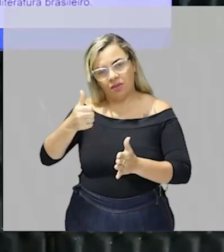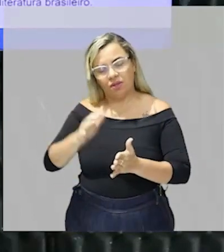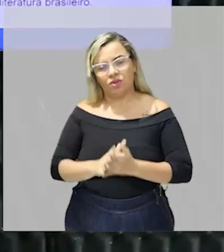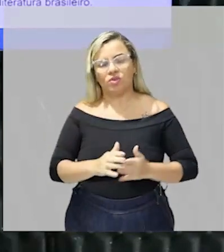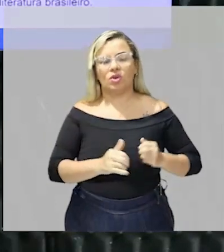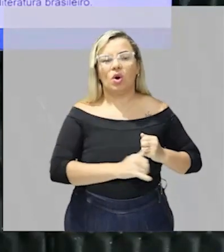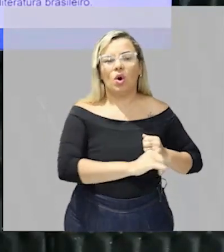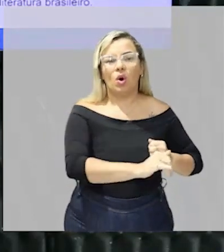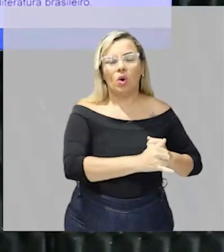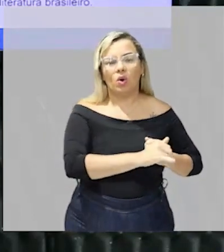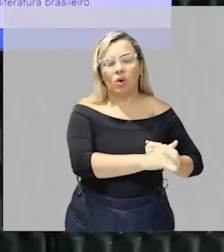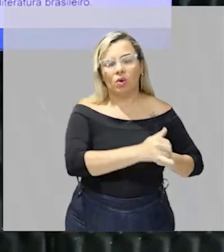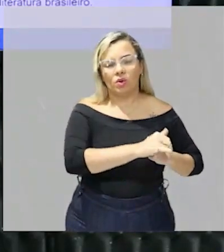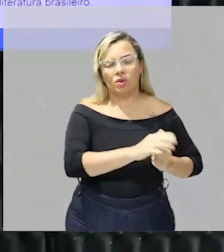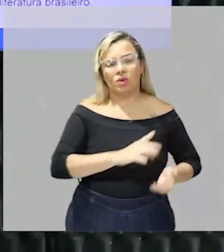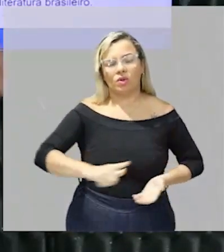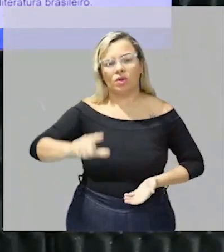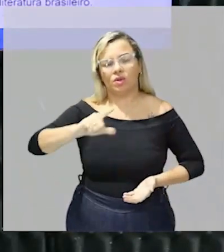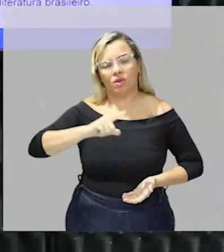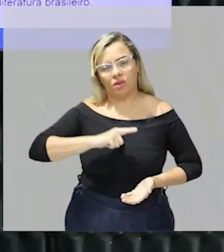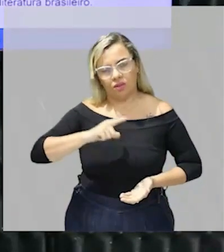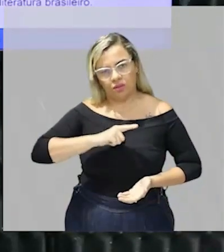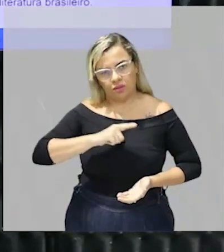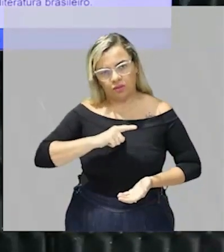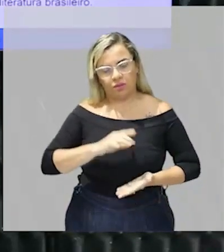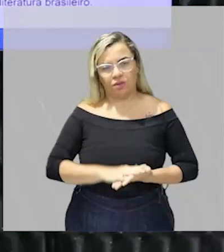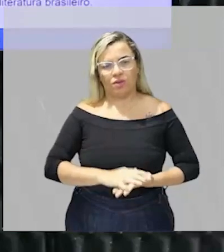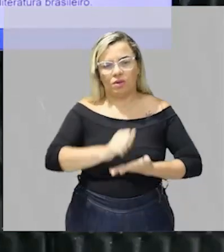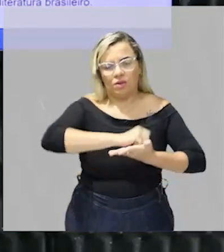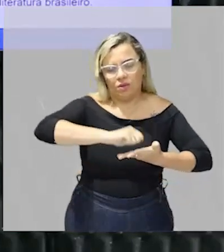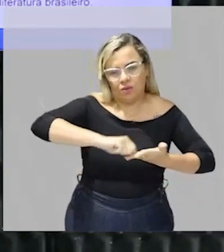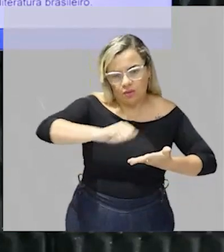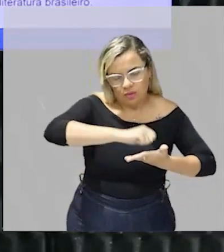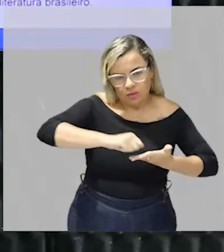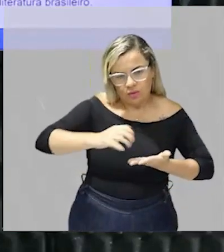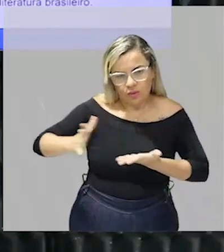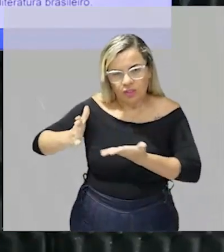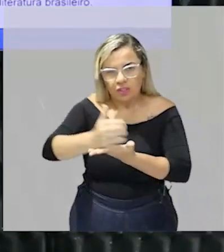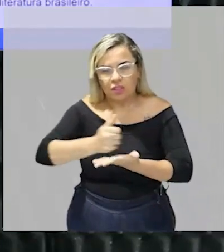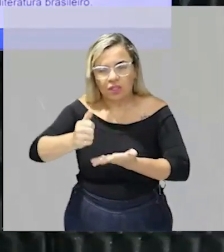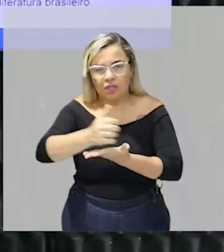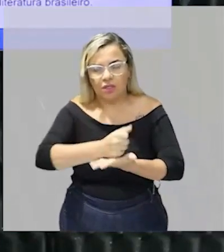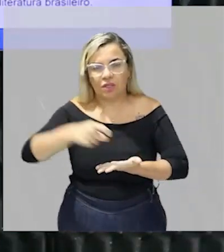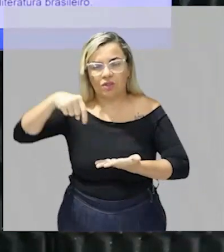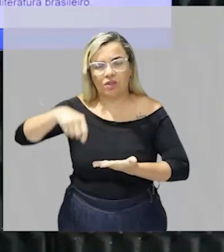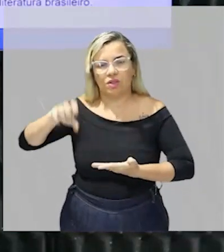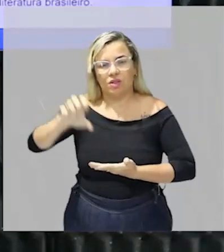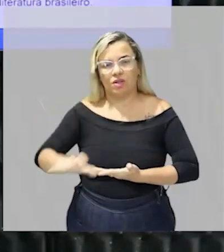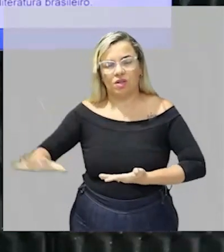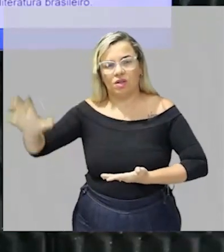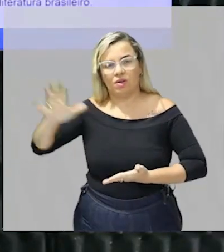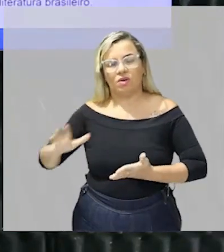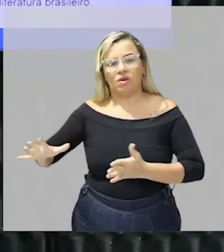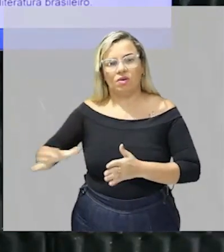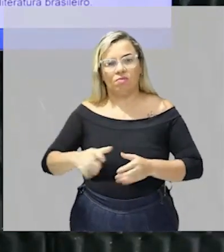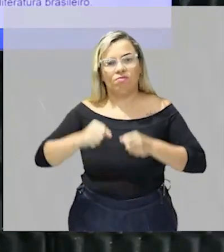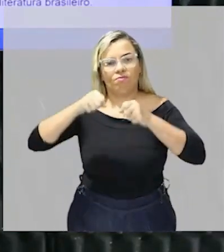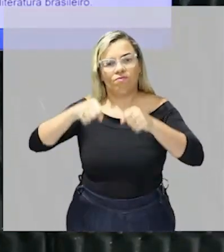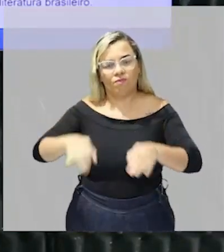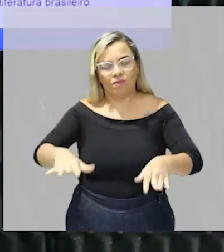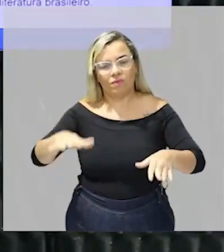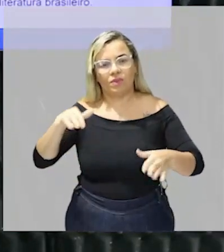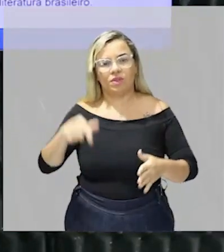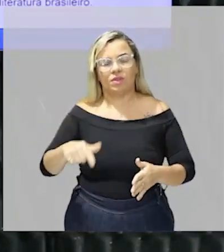cronistas que estiveram presentes aqui com esses conquistadores europeus, com esses colonizadores, ou até